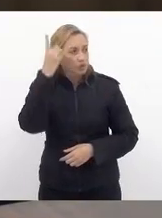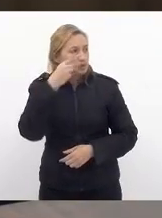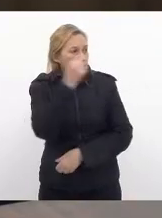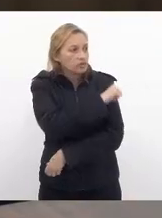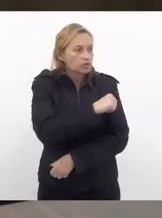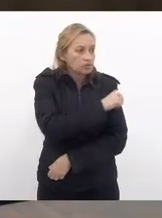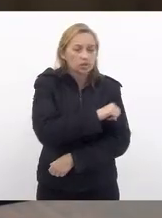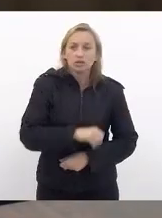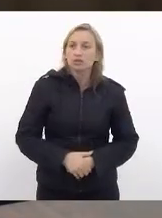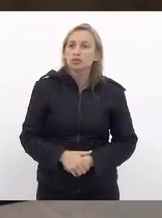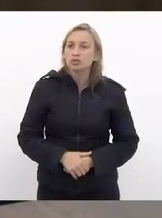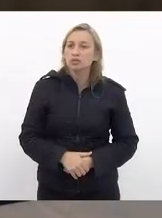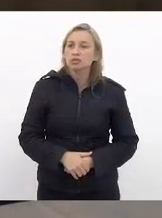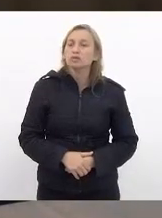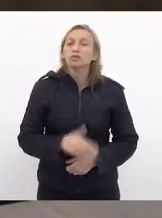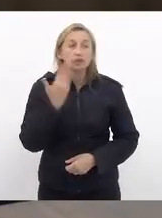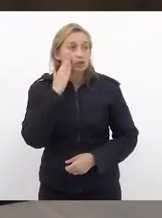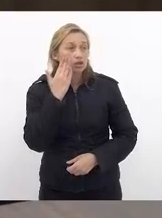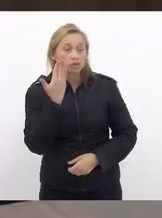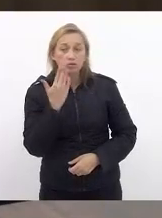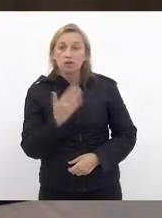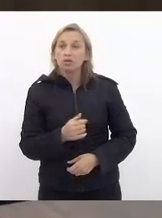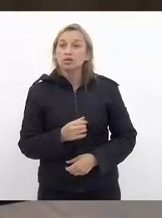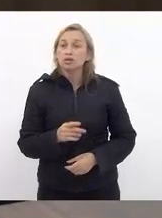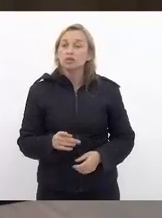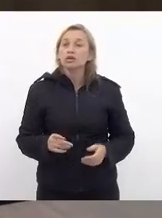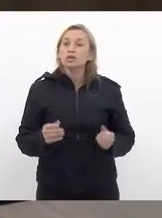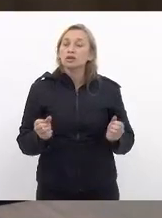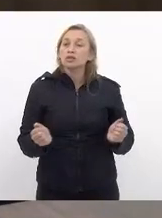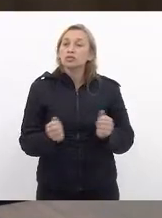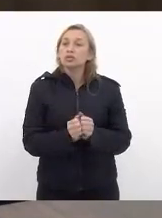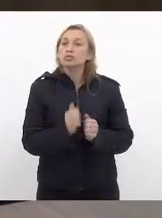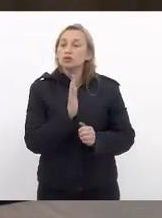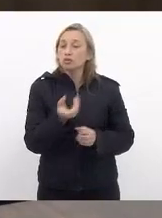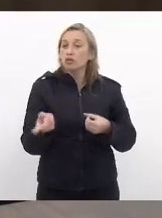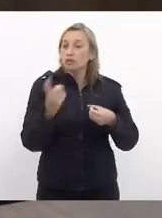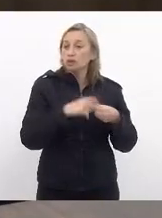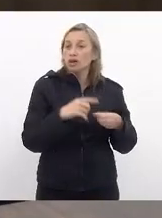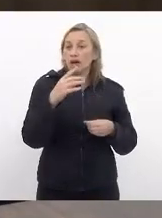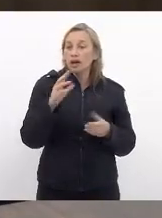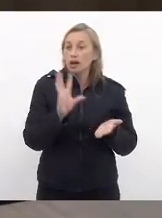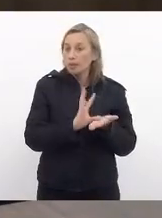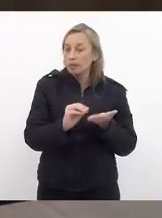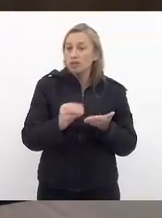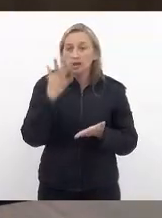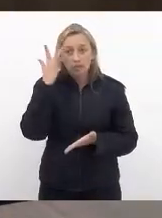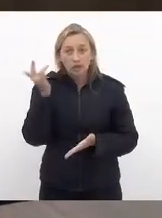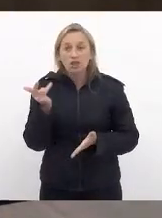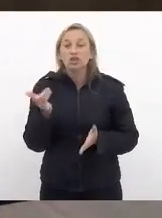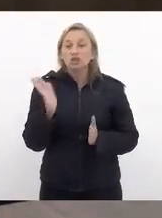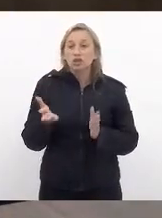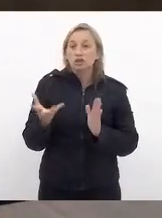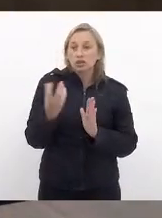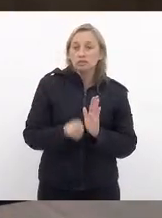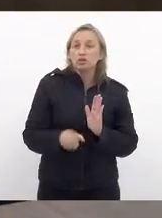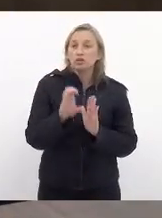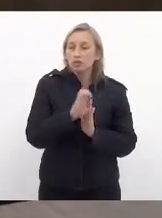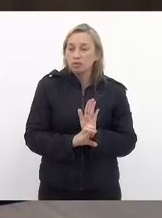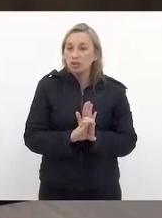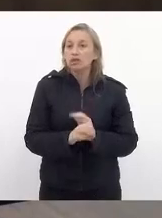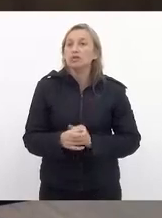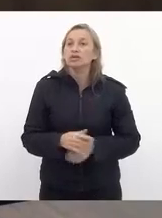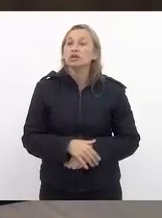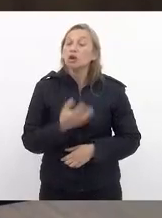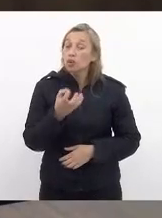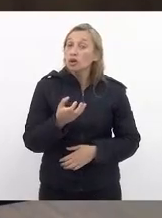deputada enfermeira Rejane que pelo entendimento pacto agora voltar à pauta amanhã já que recebeu uma Emenda do deputado Márcio Gualberto